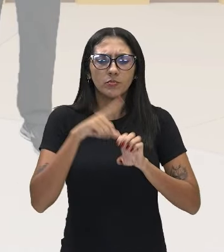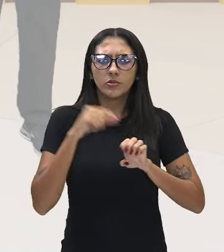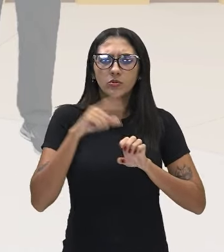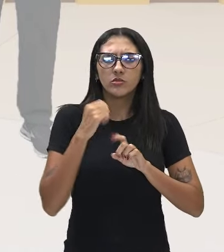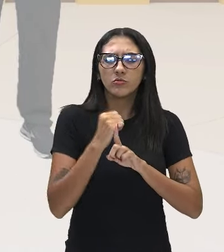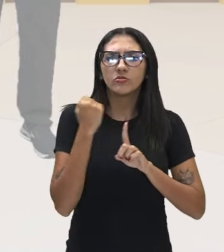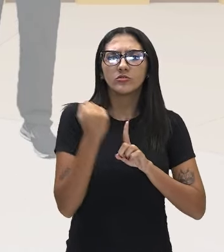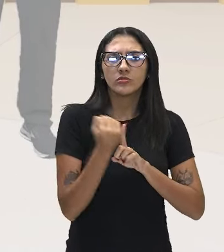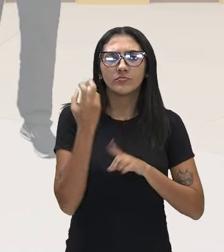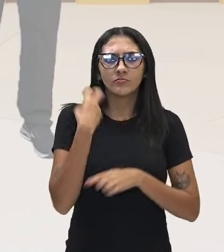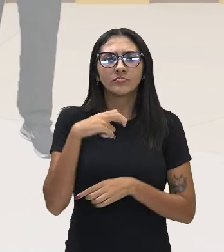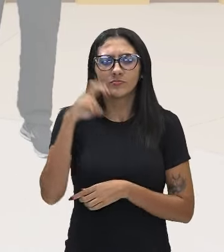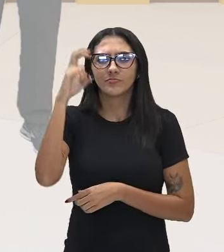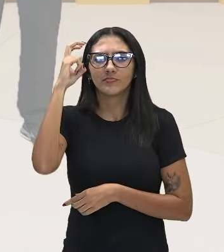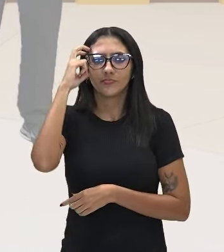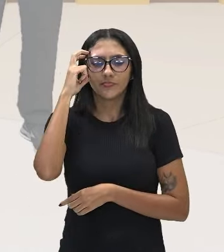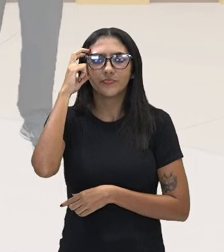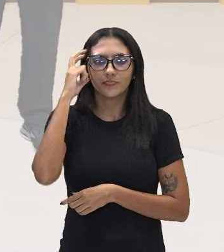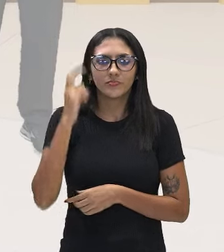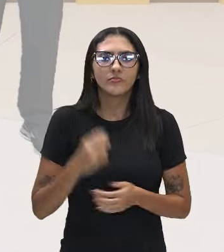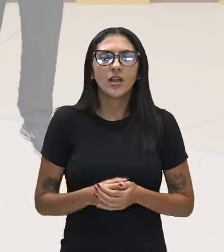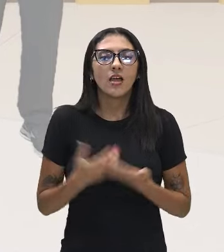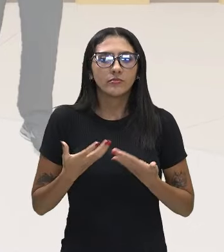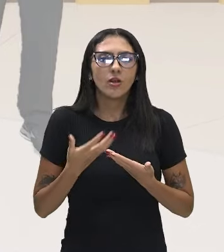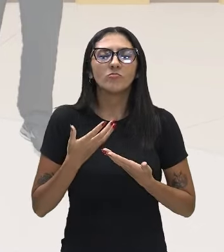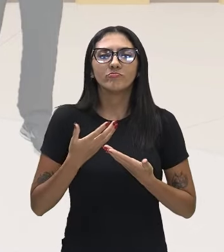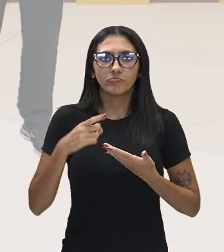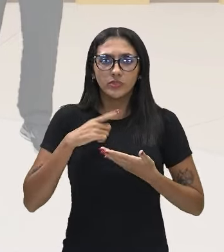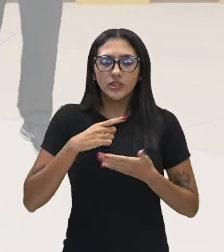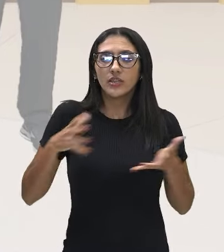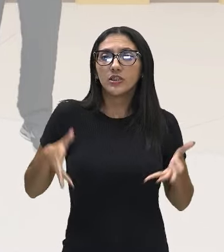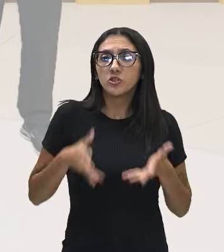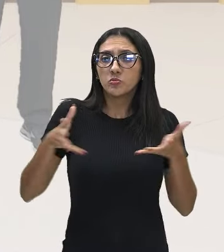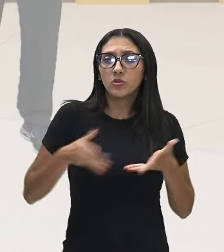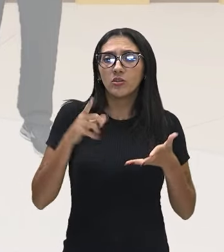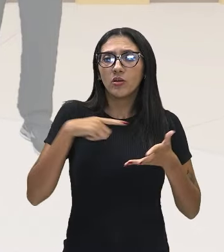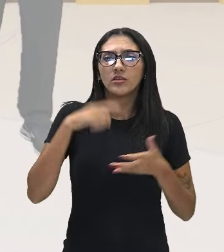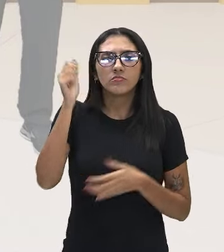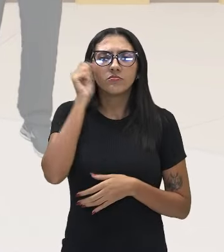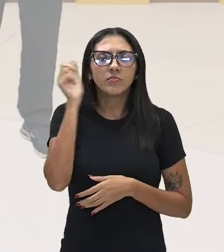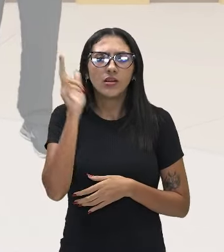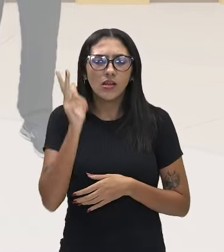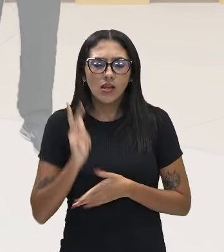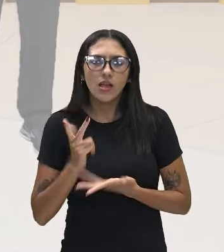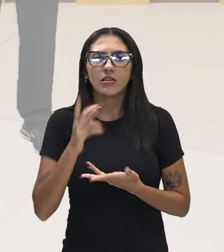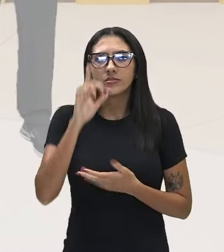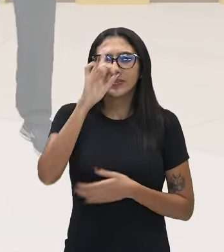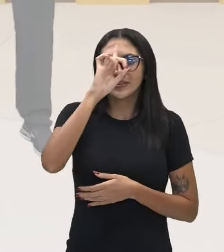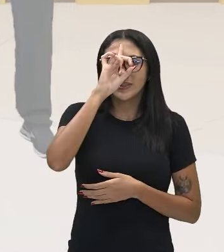ele pode acontecer, né? Então, estimula essa criatividade, estimula a